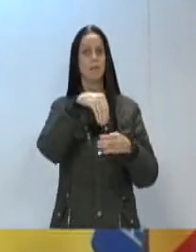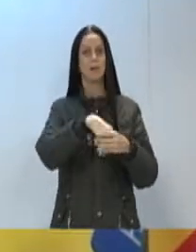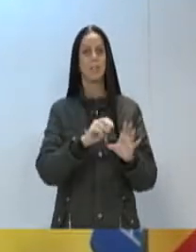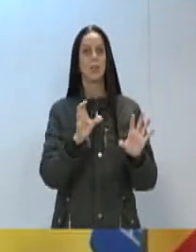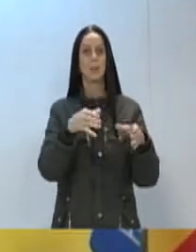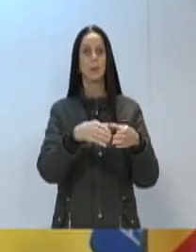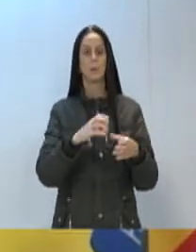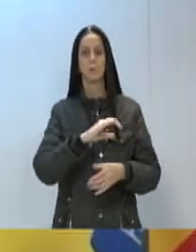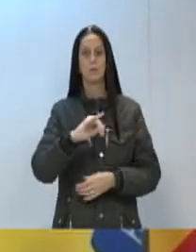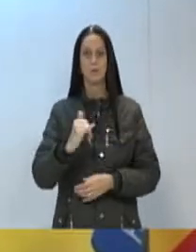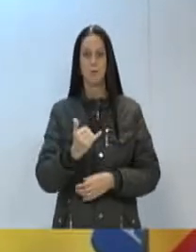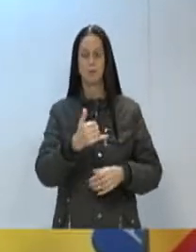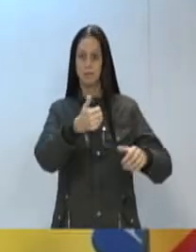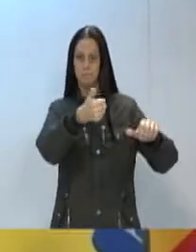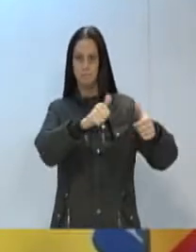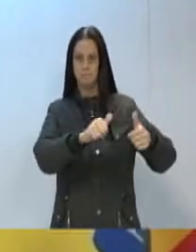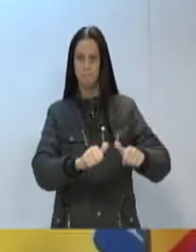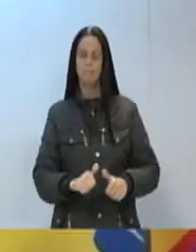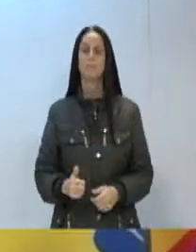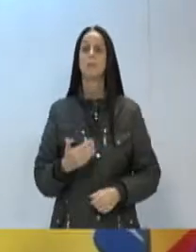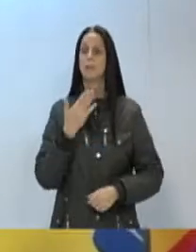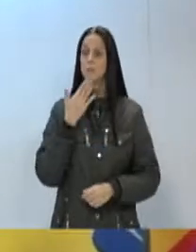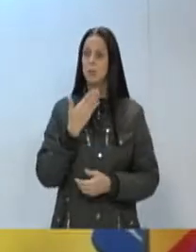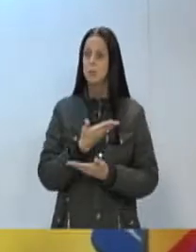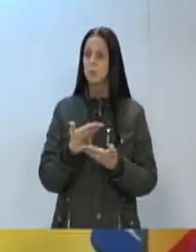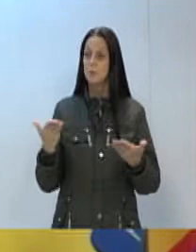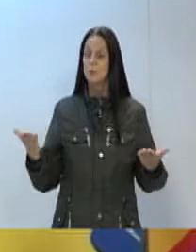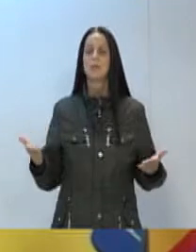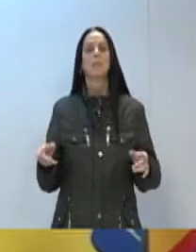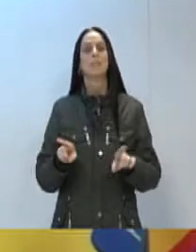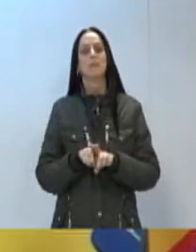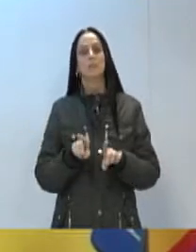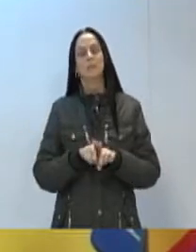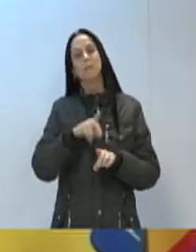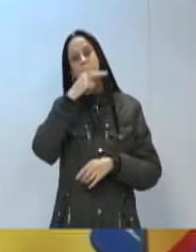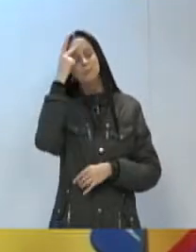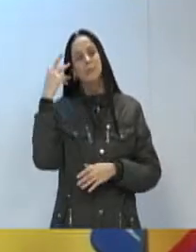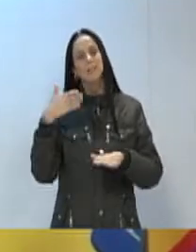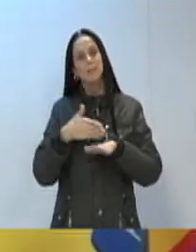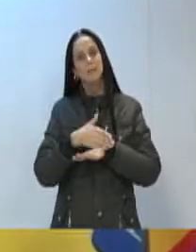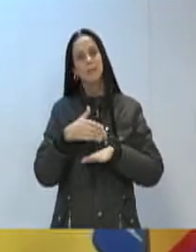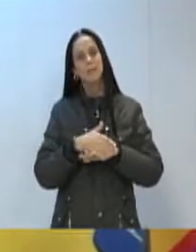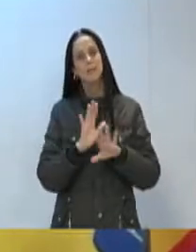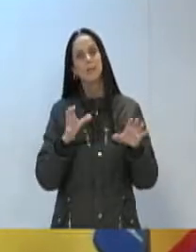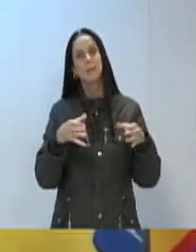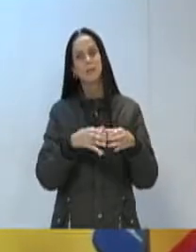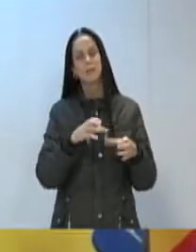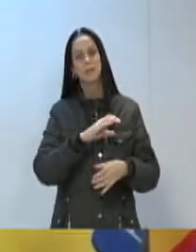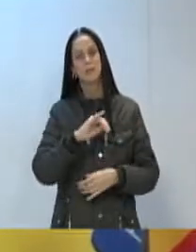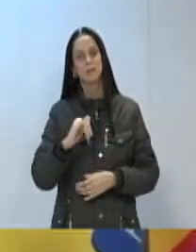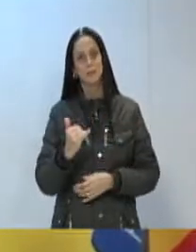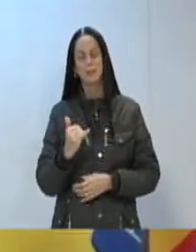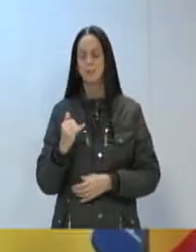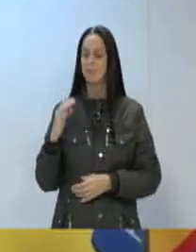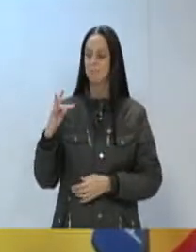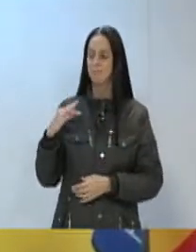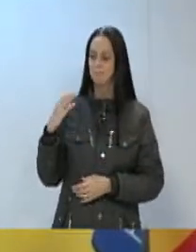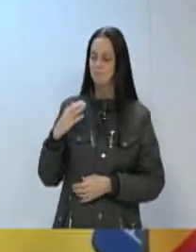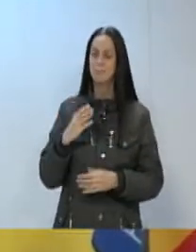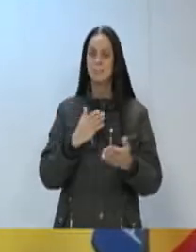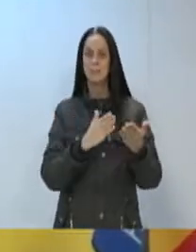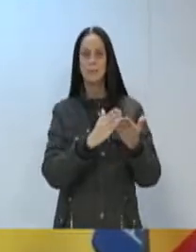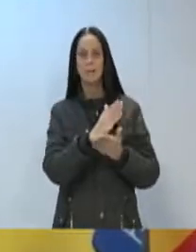e quero até aqui sensibilizar os membros da ccj navegador Tuca para que esse projeto passe realmente